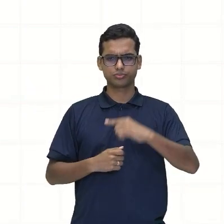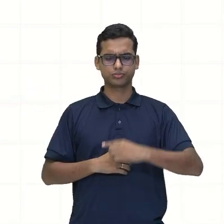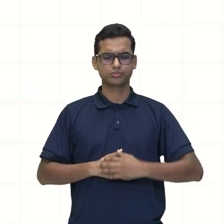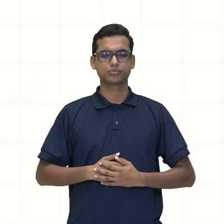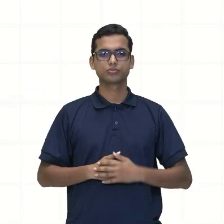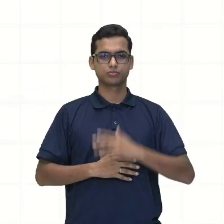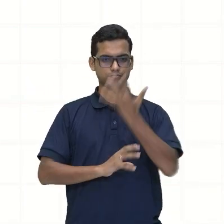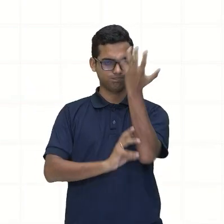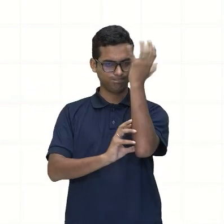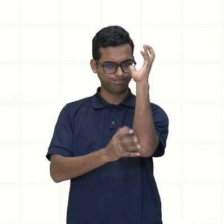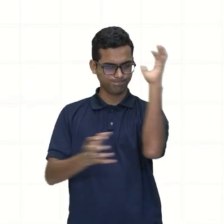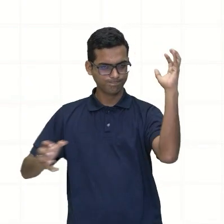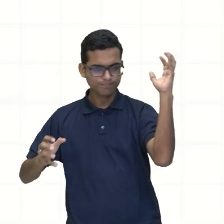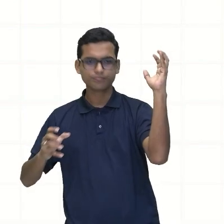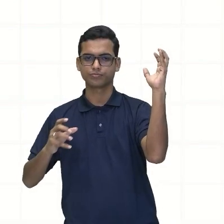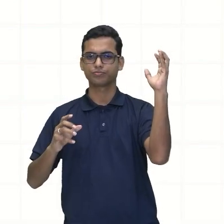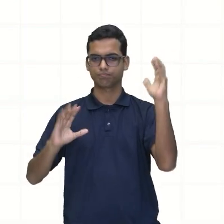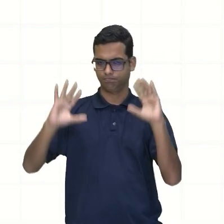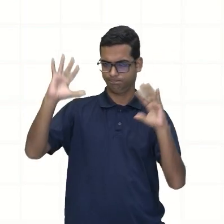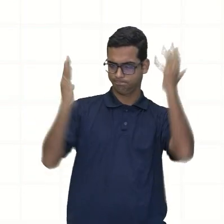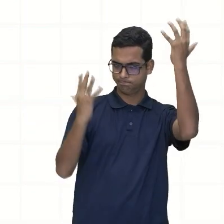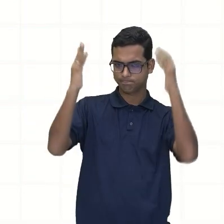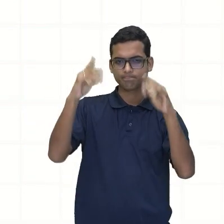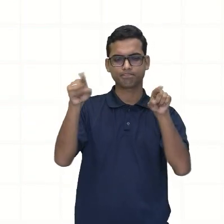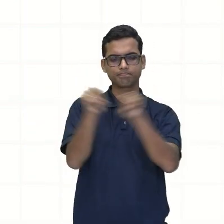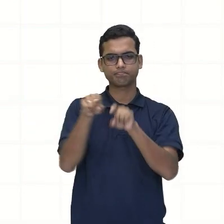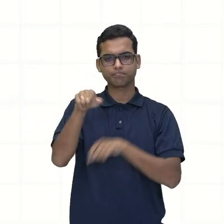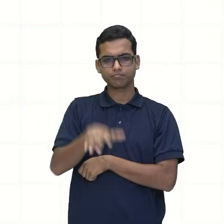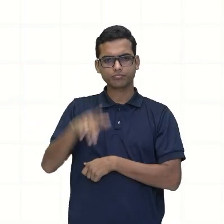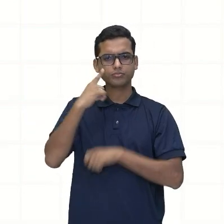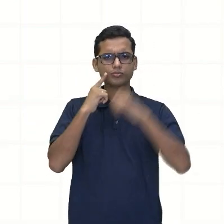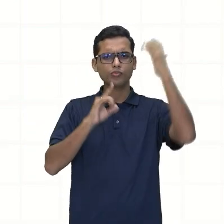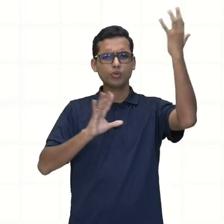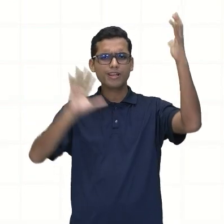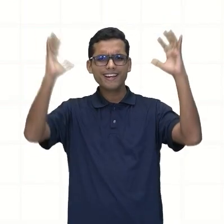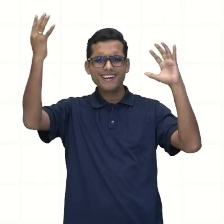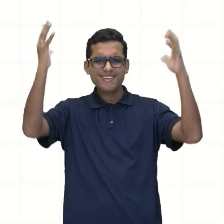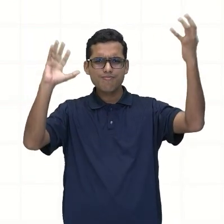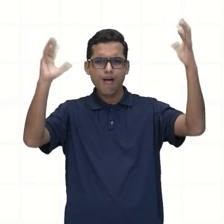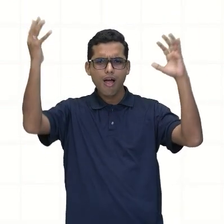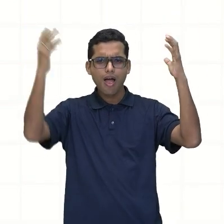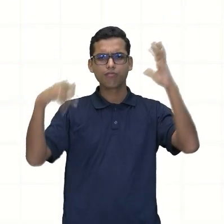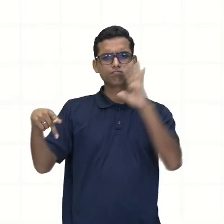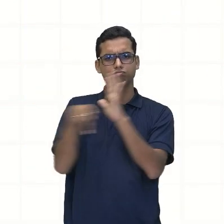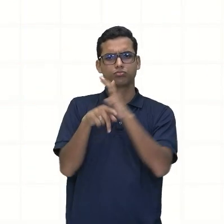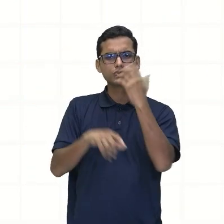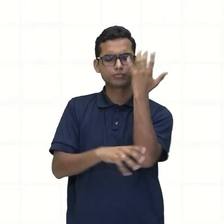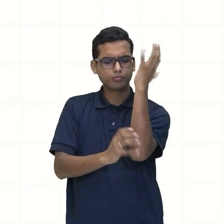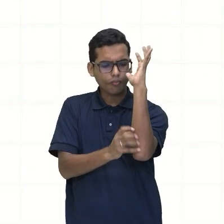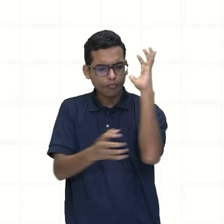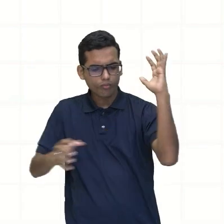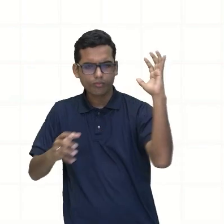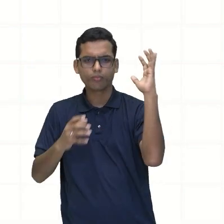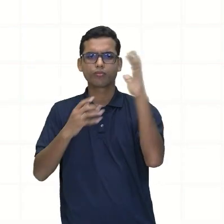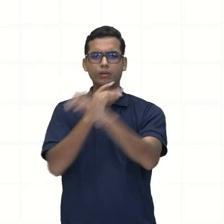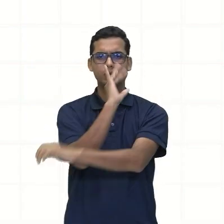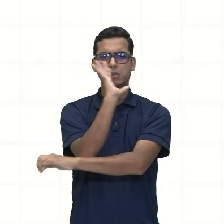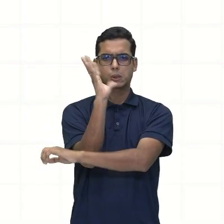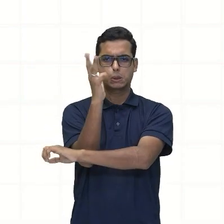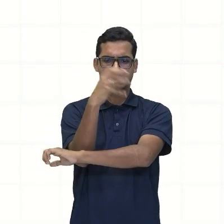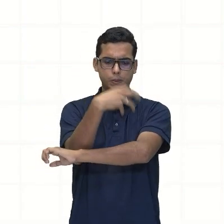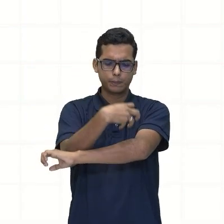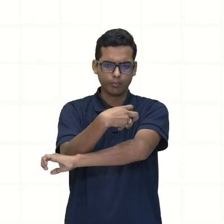ali na região. E aí o que é que vai atrair, né? A industrialização da região sudeste. Então aqui nós temos os fatores